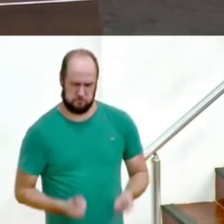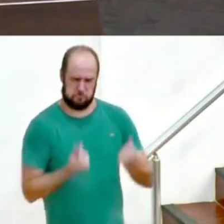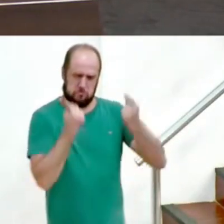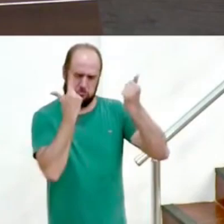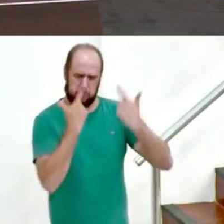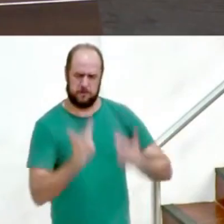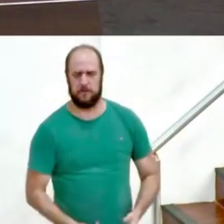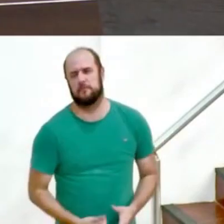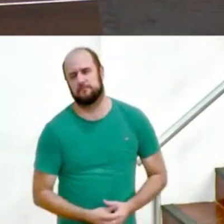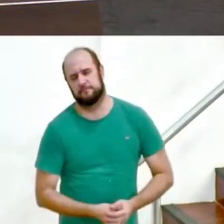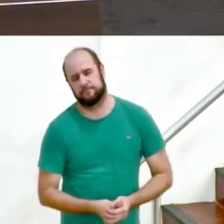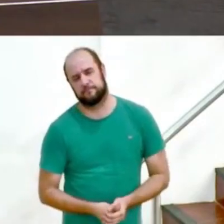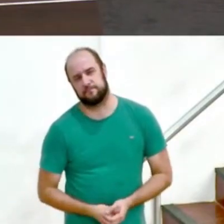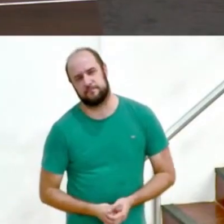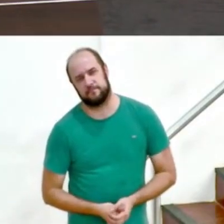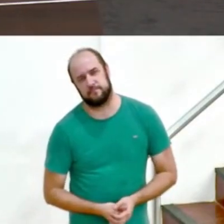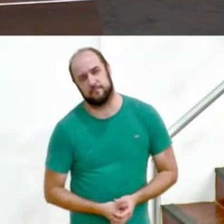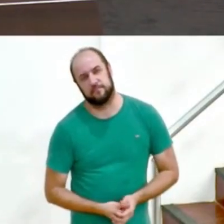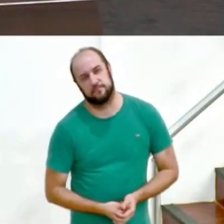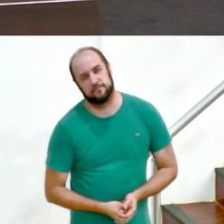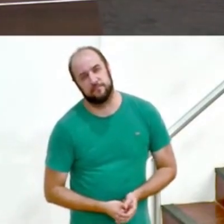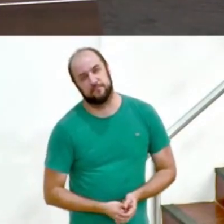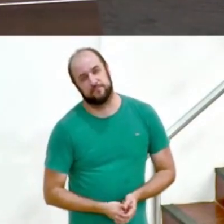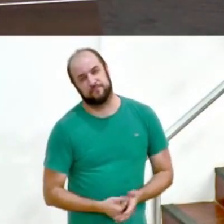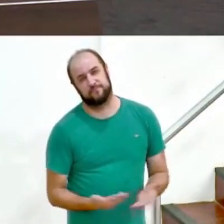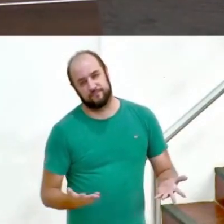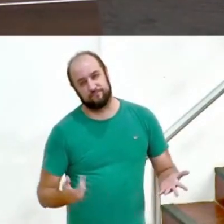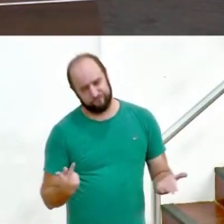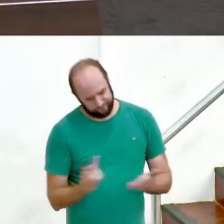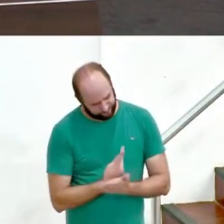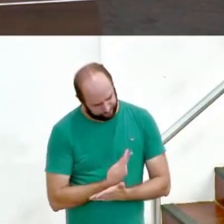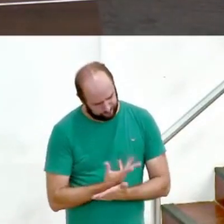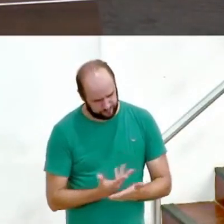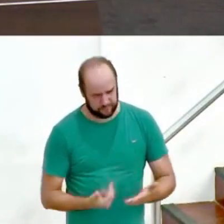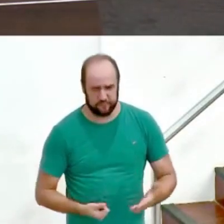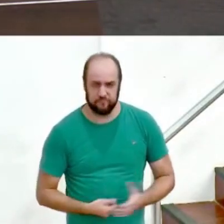financeiramente. E assim cometem um equívoco